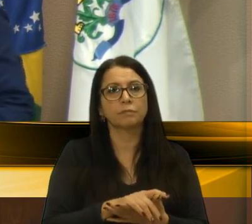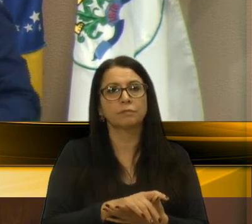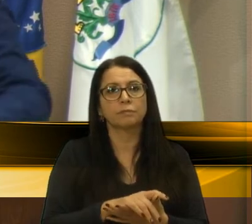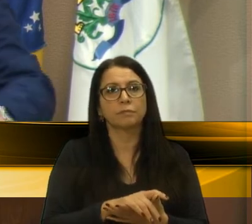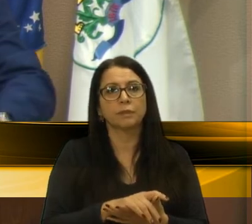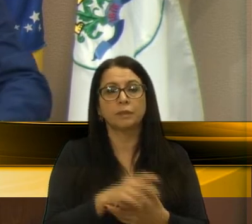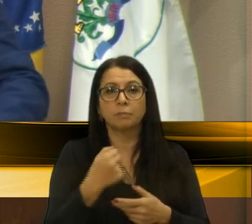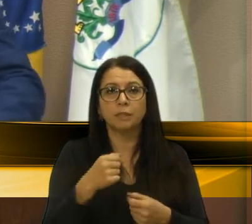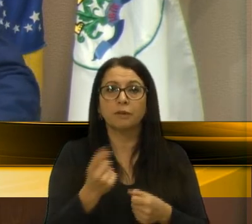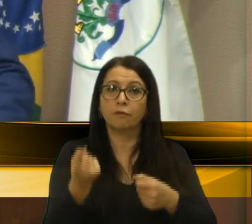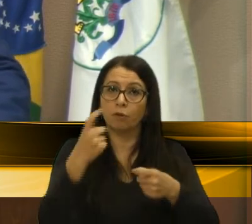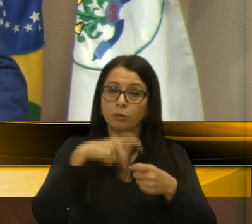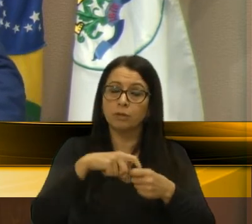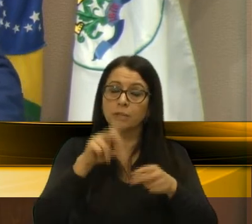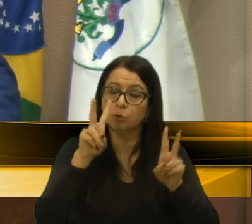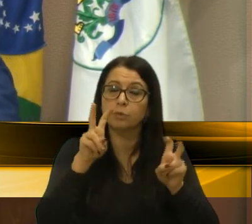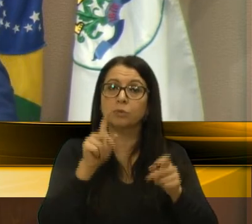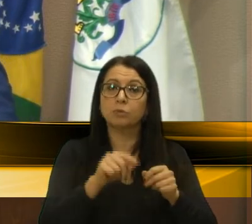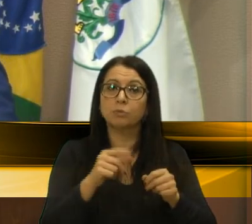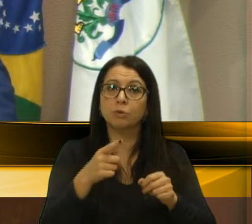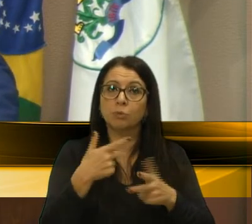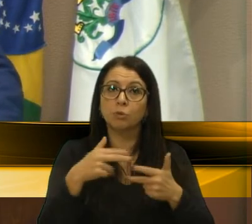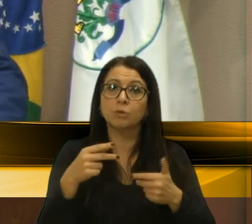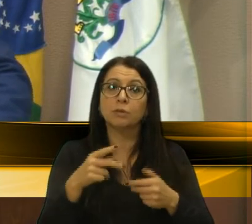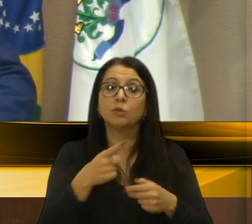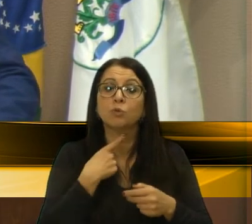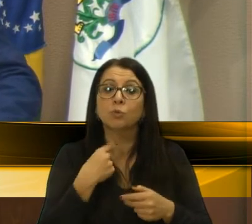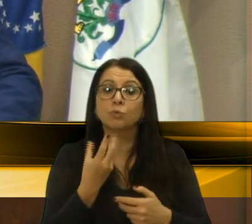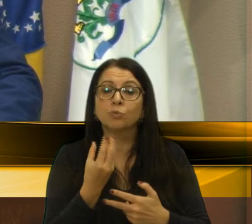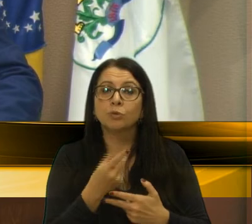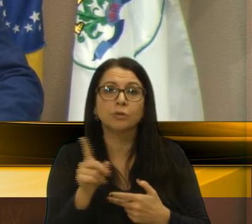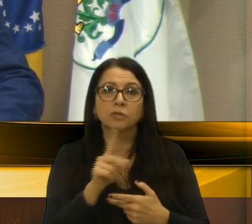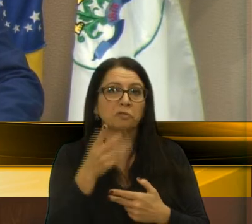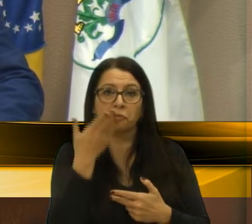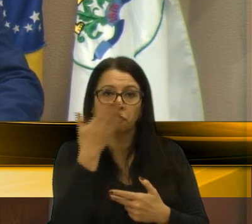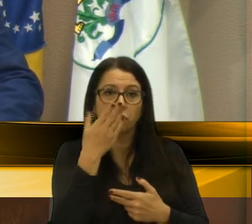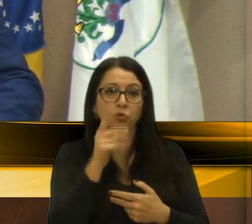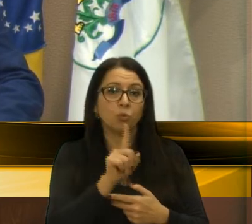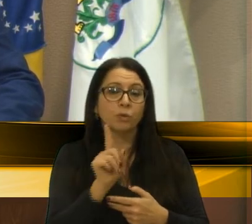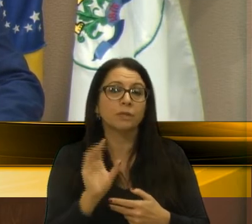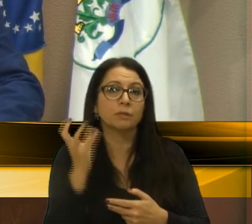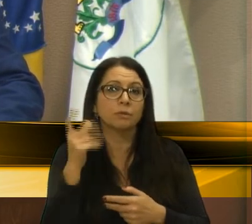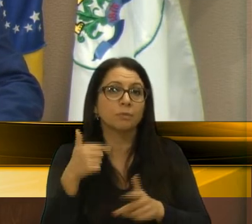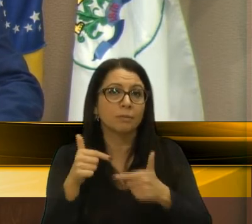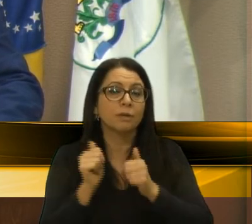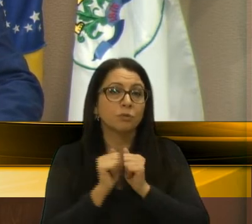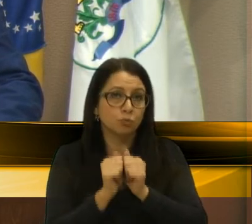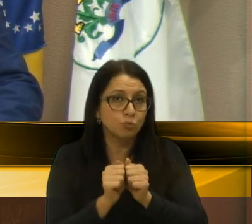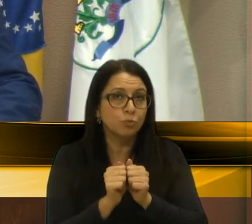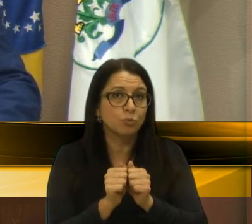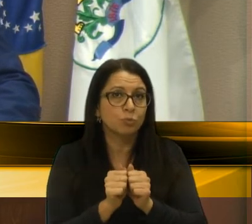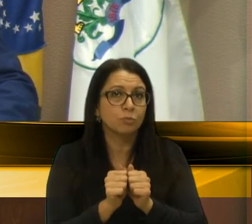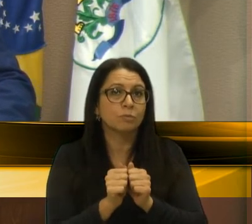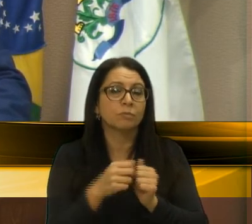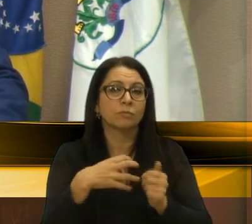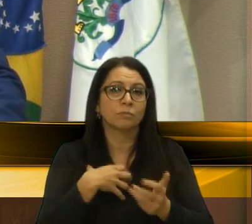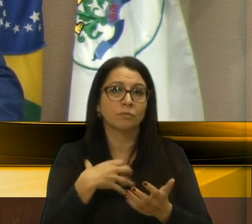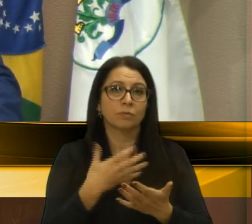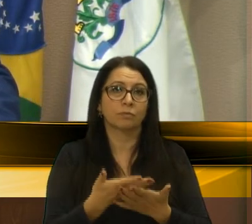se preciso, voltarei com esse assunto, porque é algo que eu gosto muito e não vejo outra solução se nós não trabalharmos de